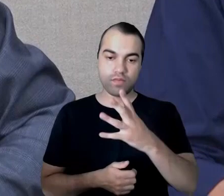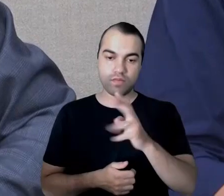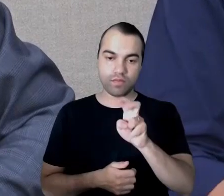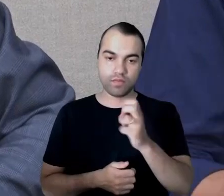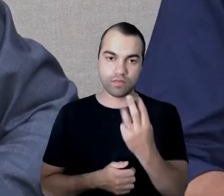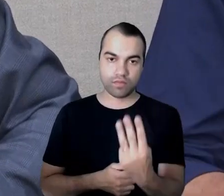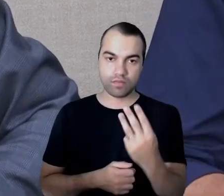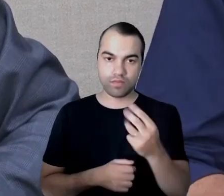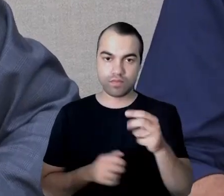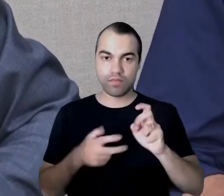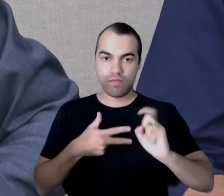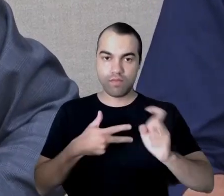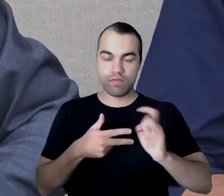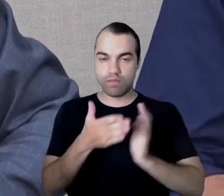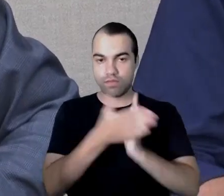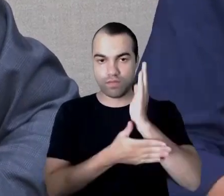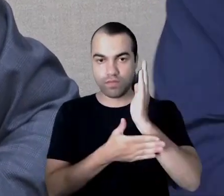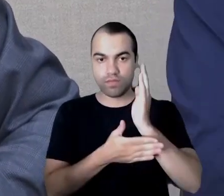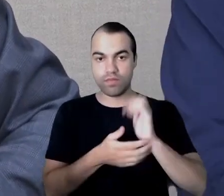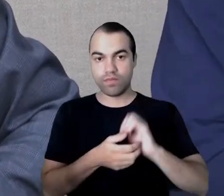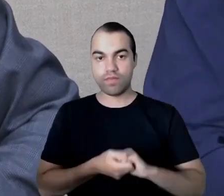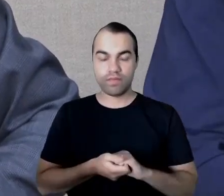do Poder Executivo Está aprovado